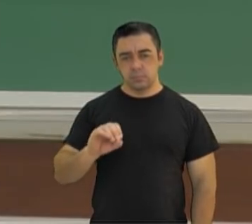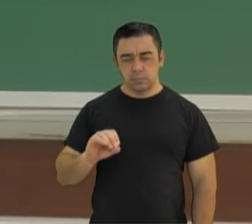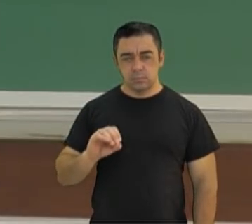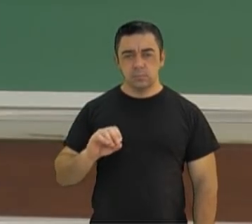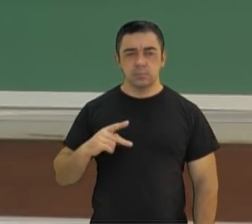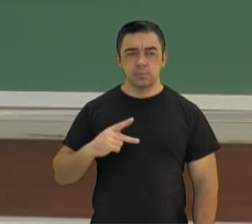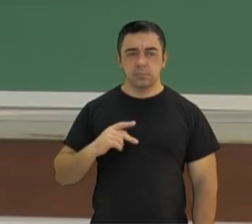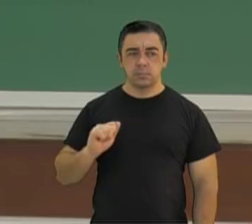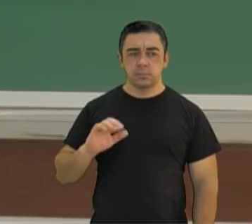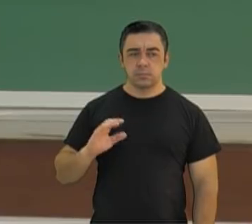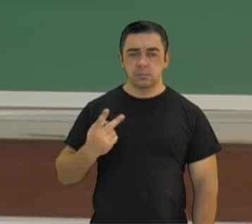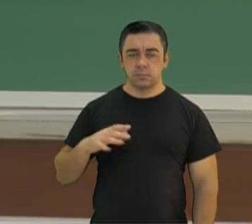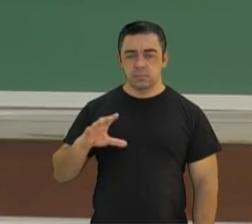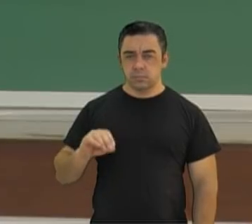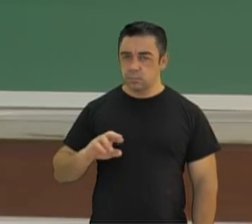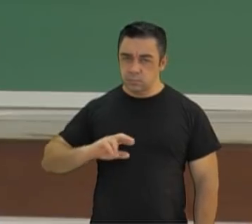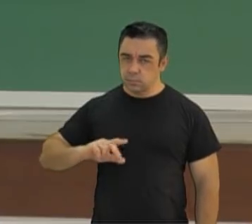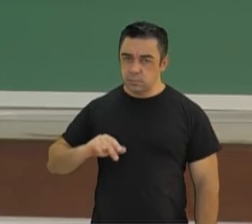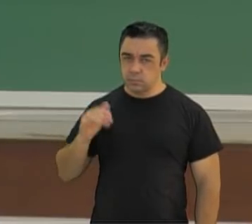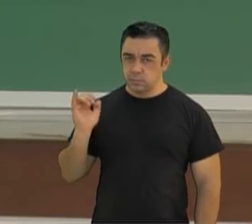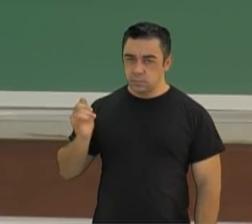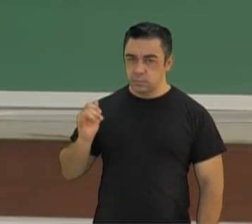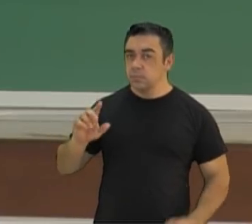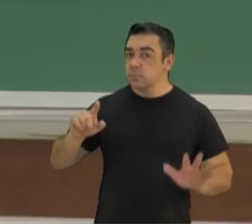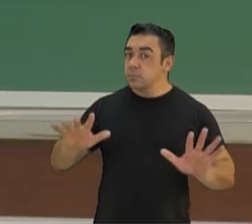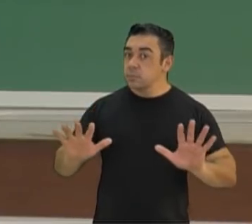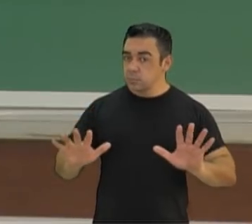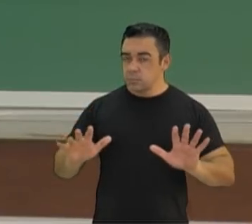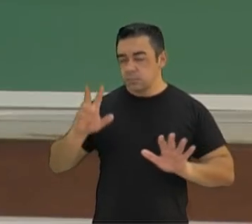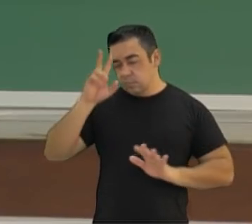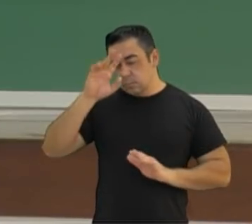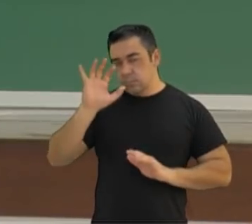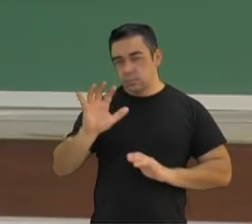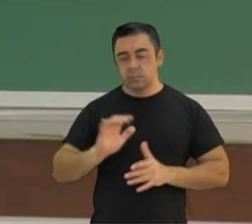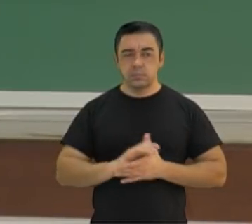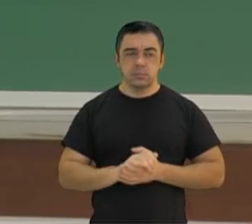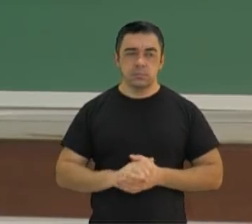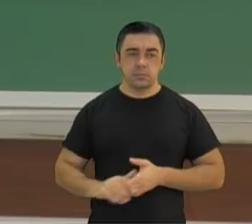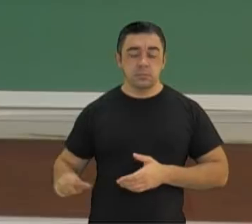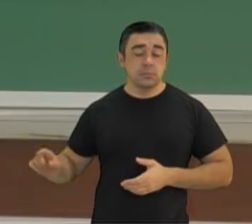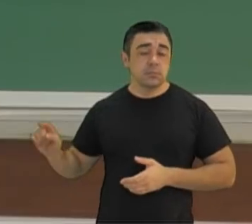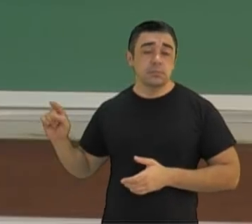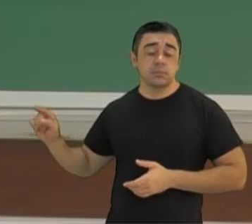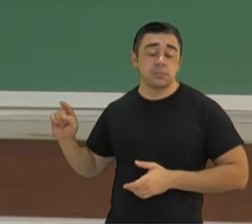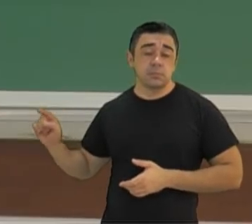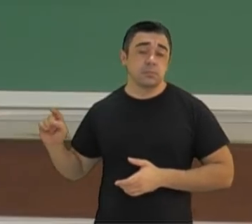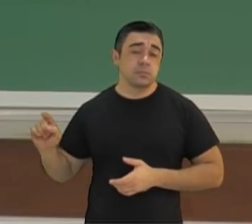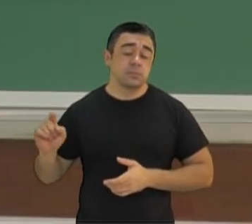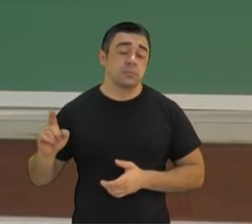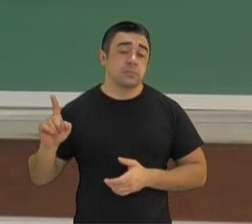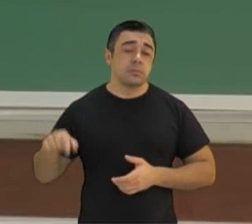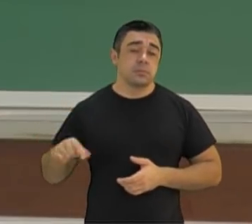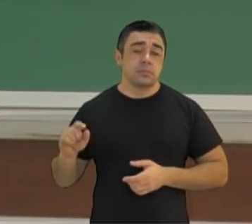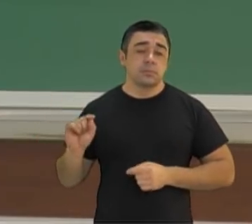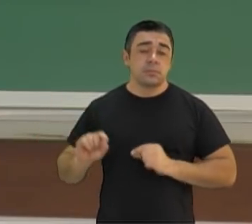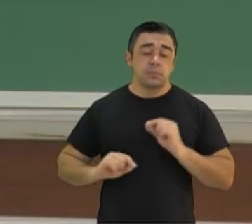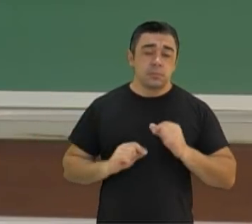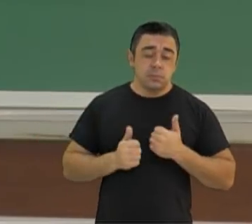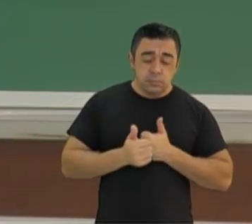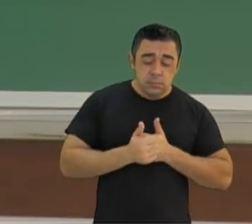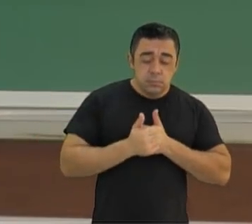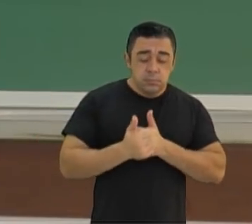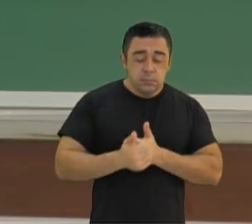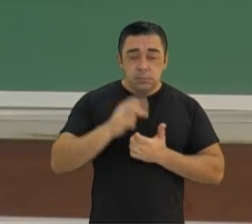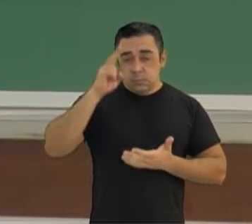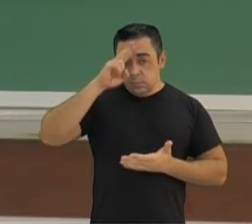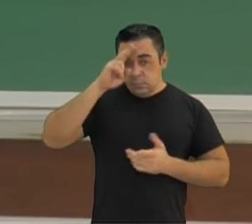é exatamente o narrador, lembre-se disso também. Aqui, o que a gente fez foi acompanhar a história